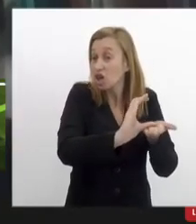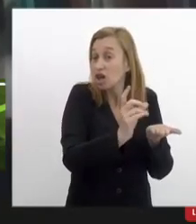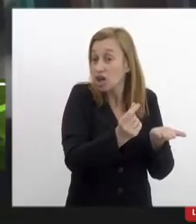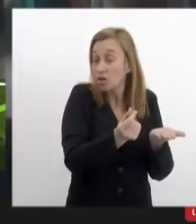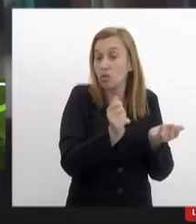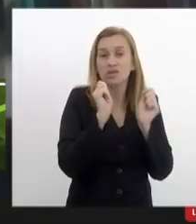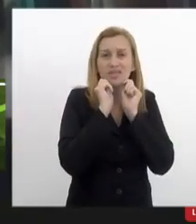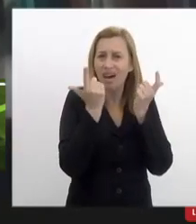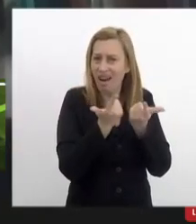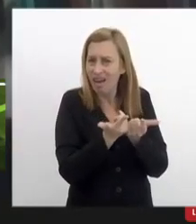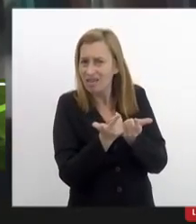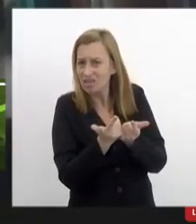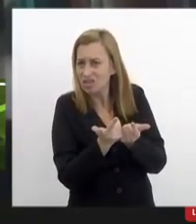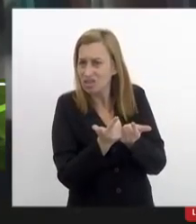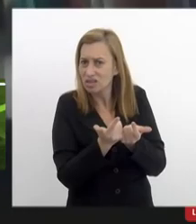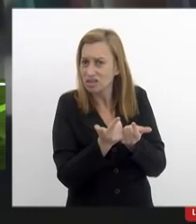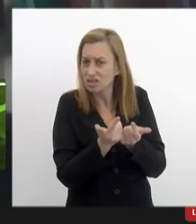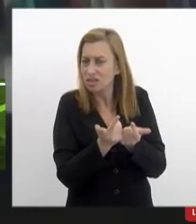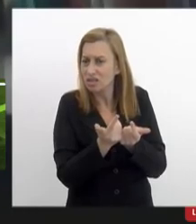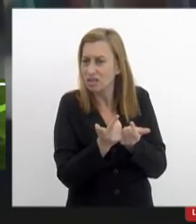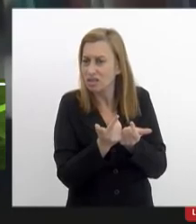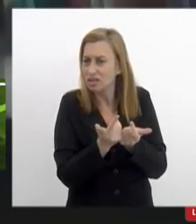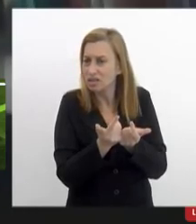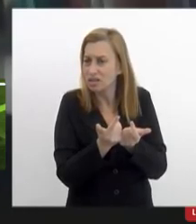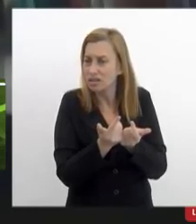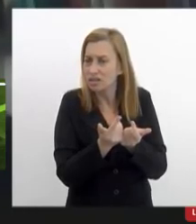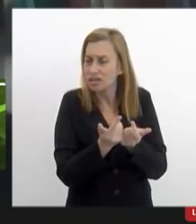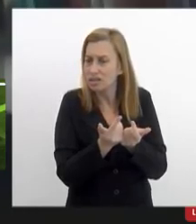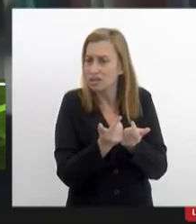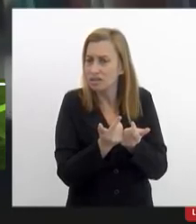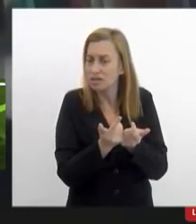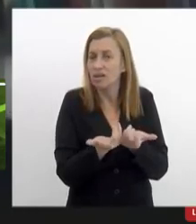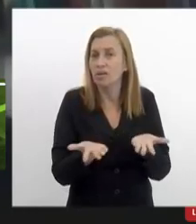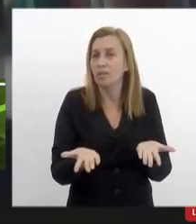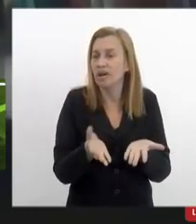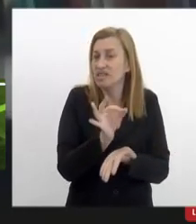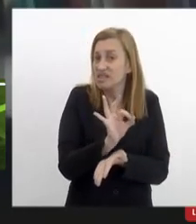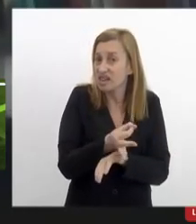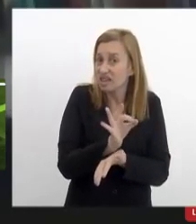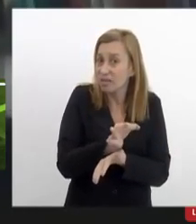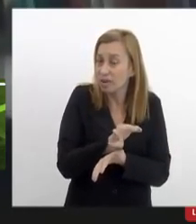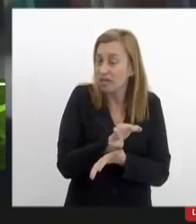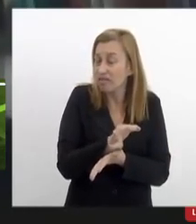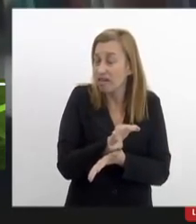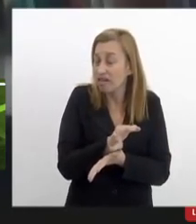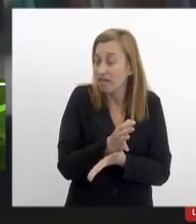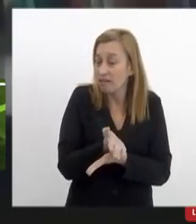Assembleia Legislativa, né, aportar exatamente para